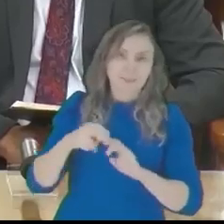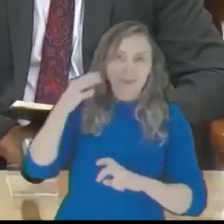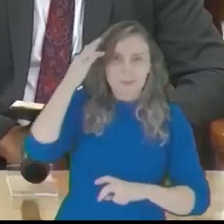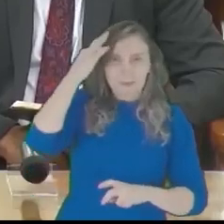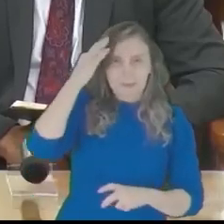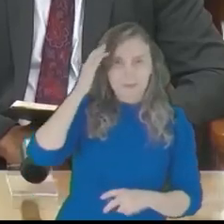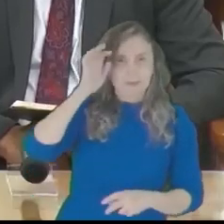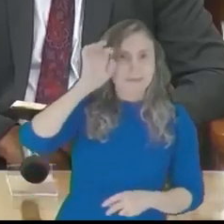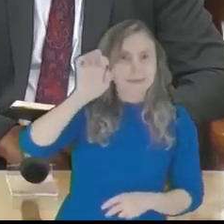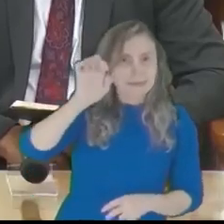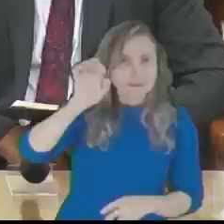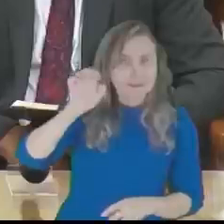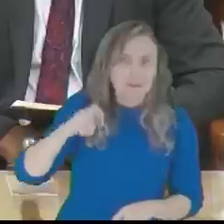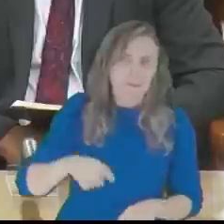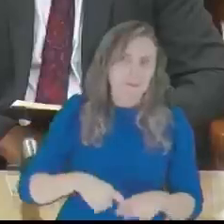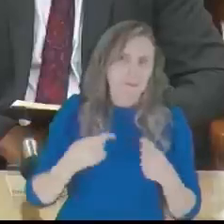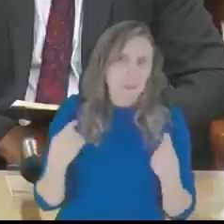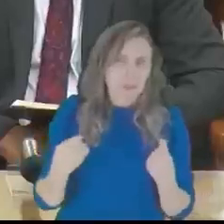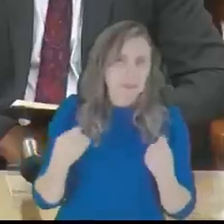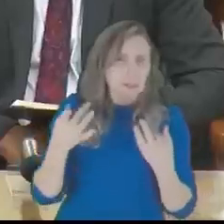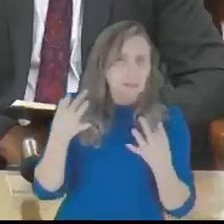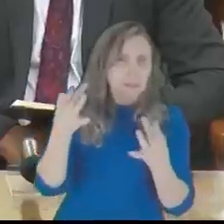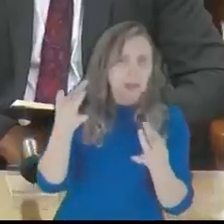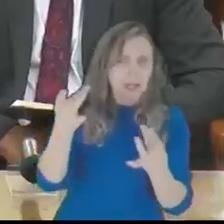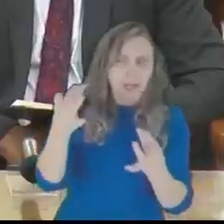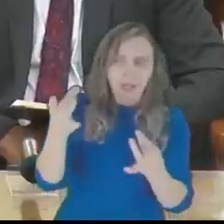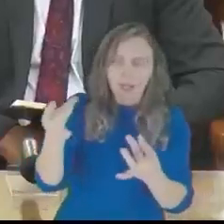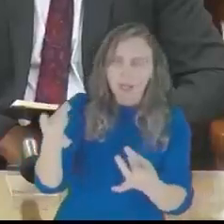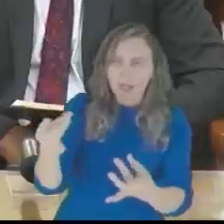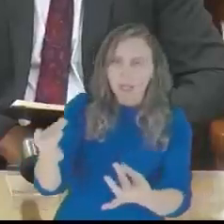mas nós não podemos dar uma explicação